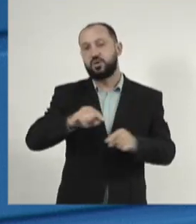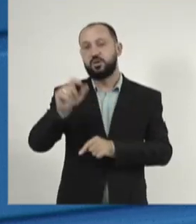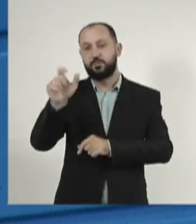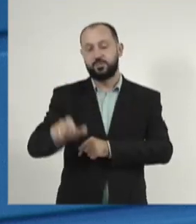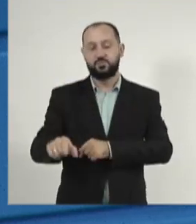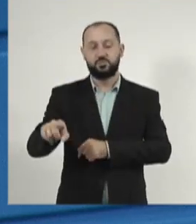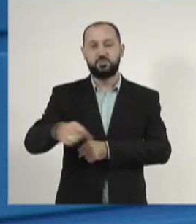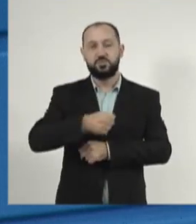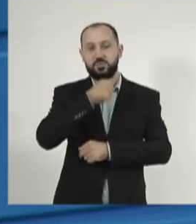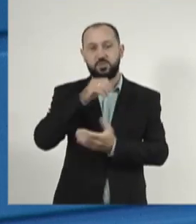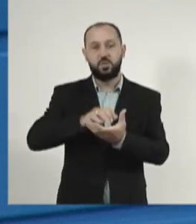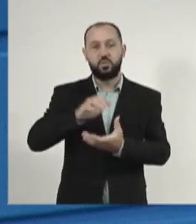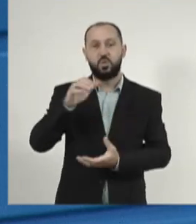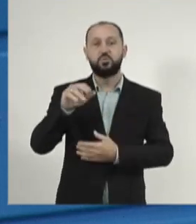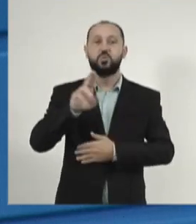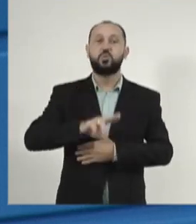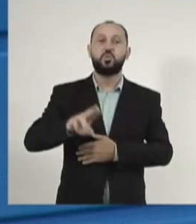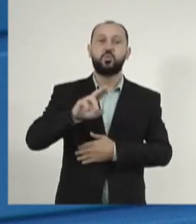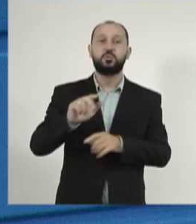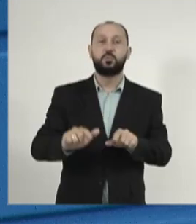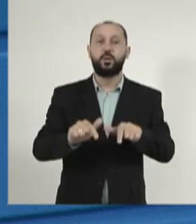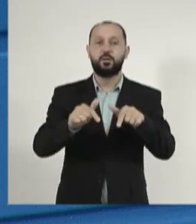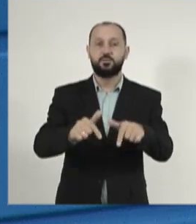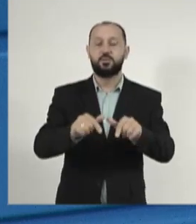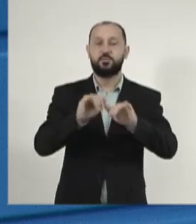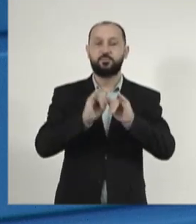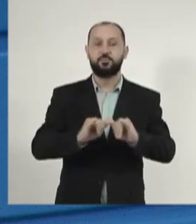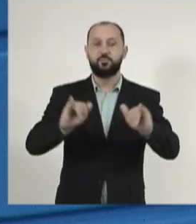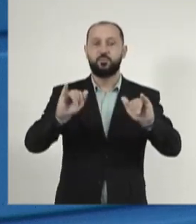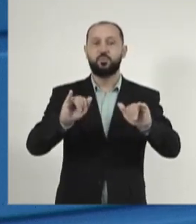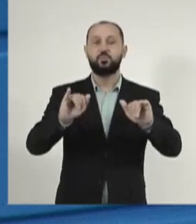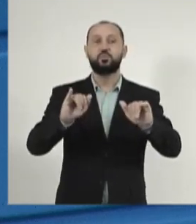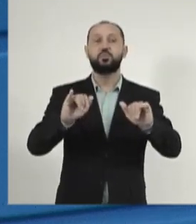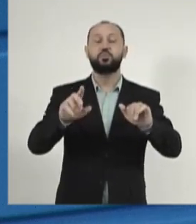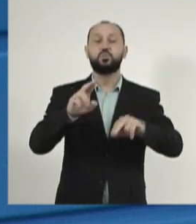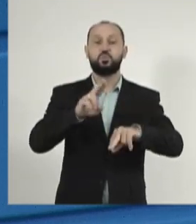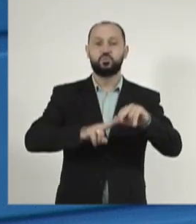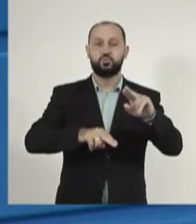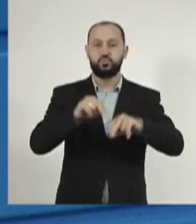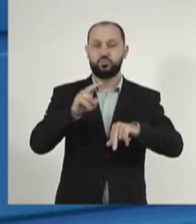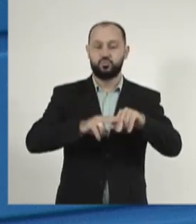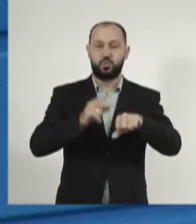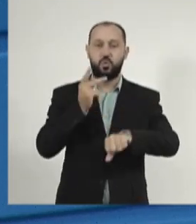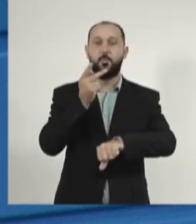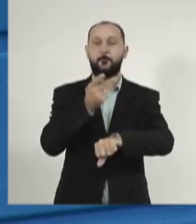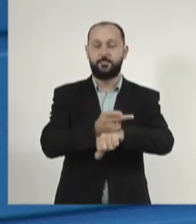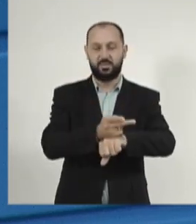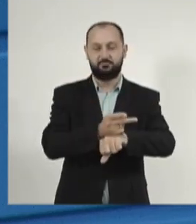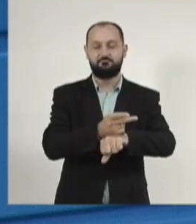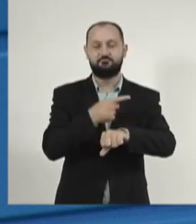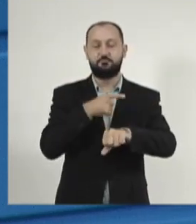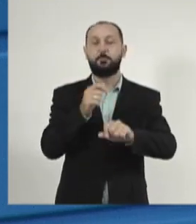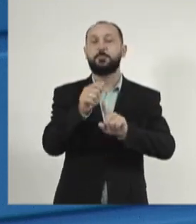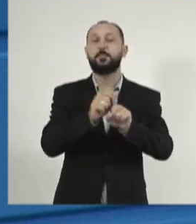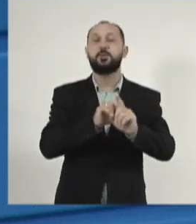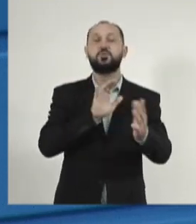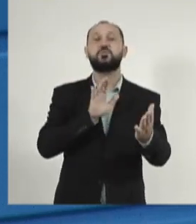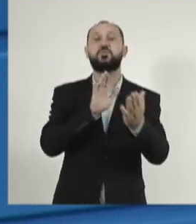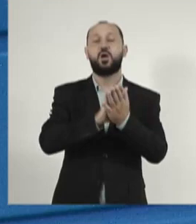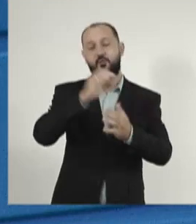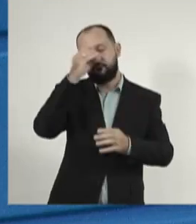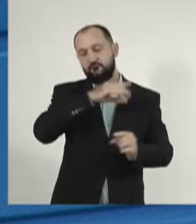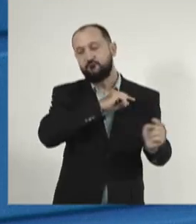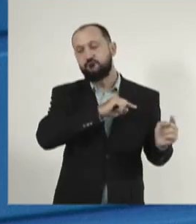pessoas idosas como uma das ações da campanha do Junho Prata, mês de enfrentamento à